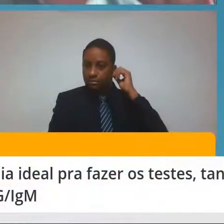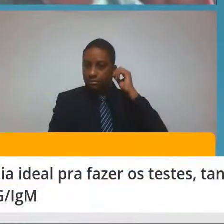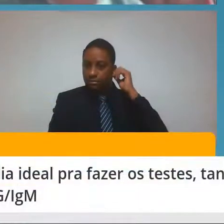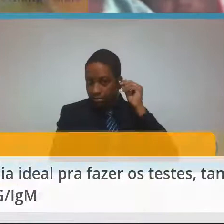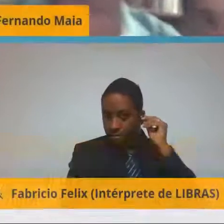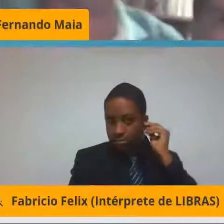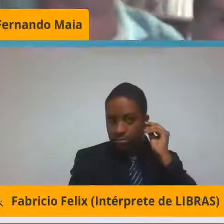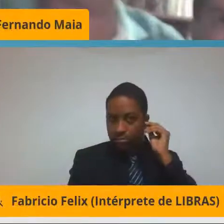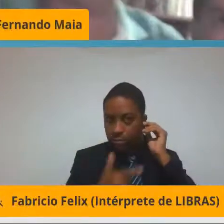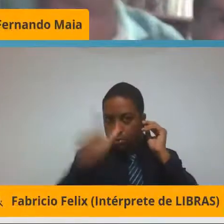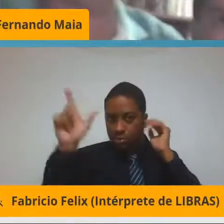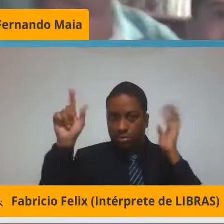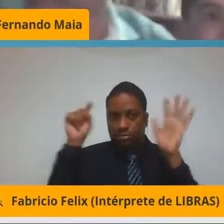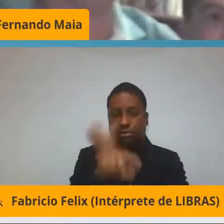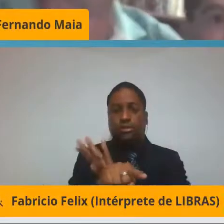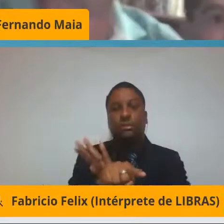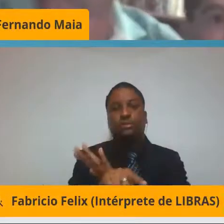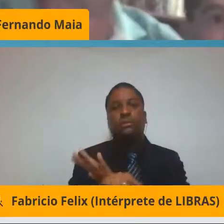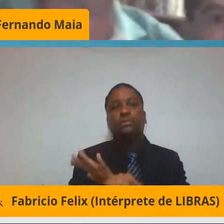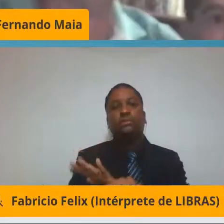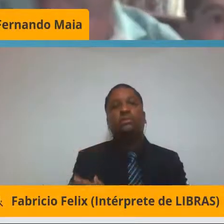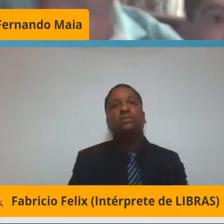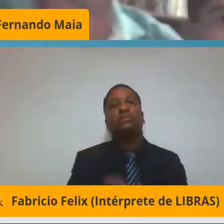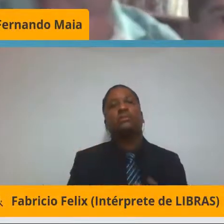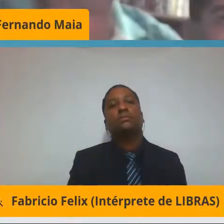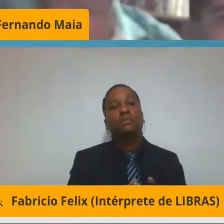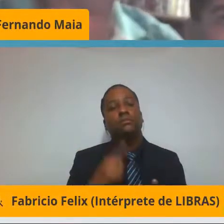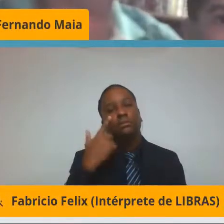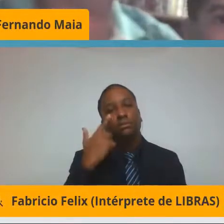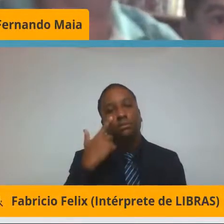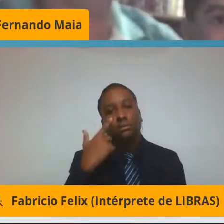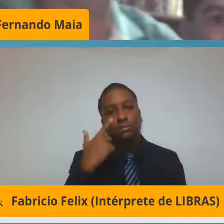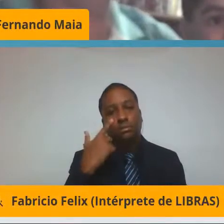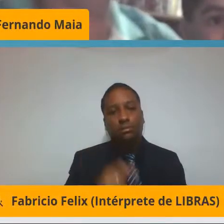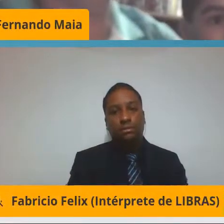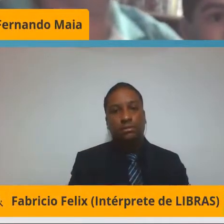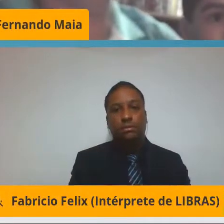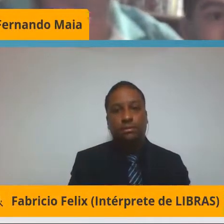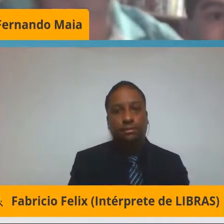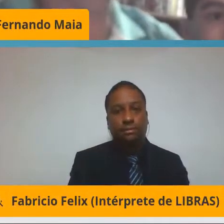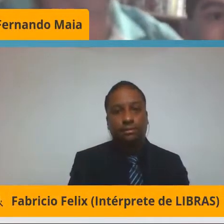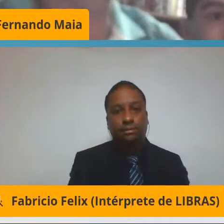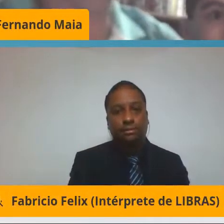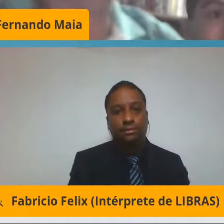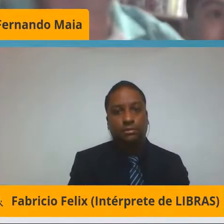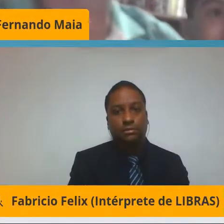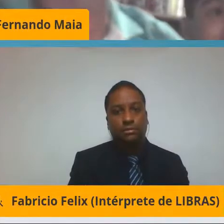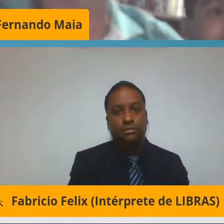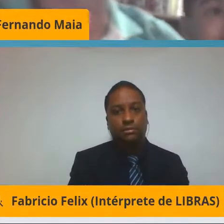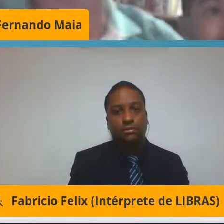Tem uma outra pergunta aqui. Deixa eu olhar.